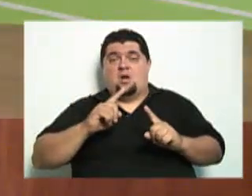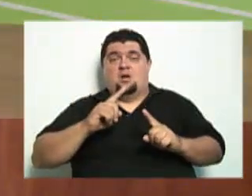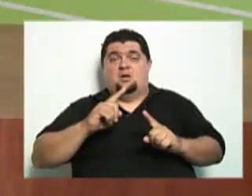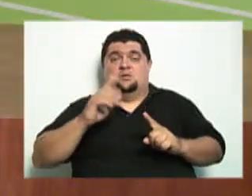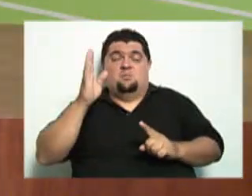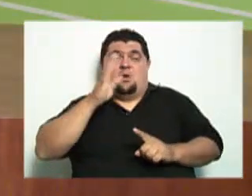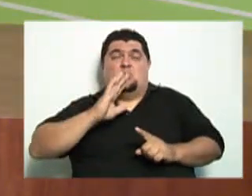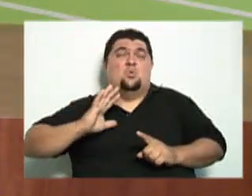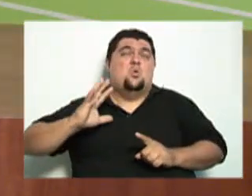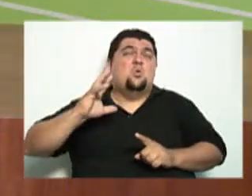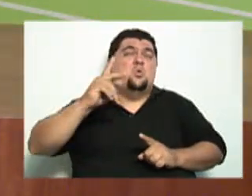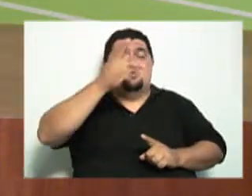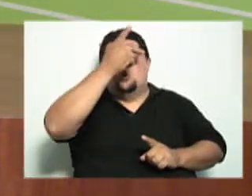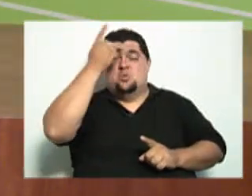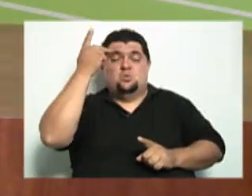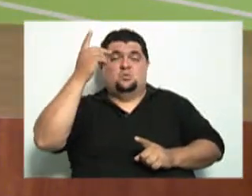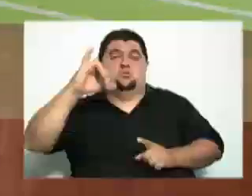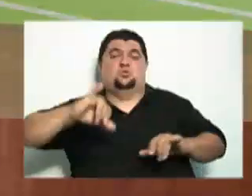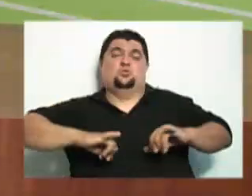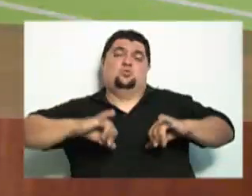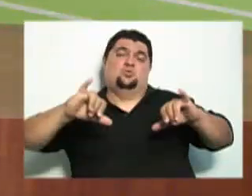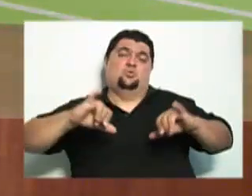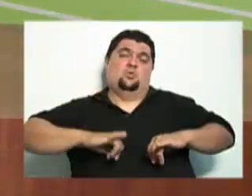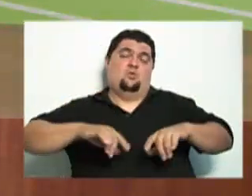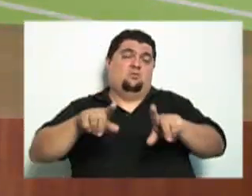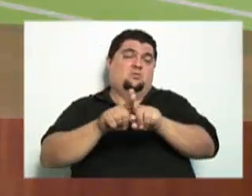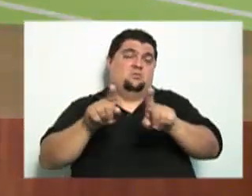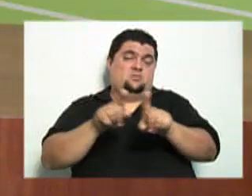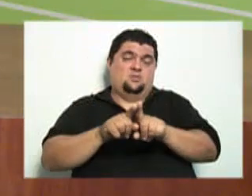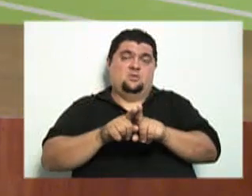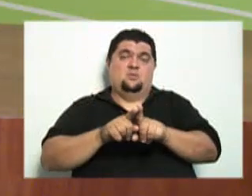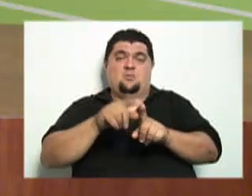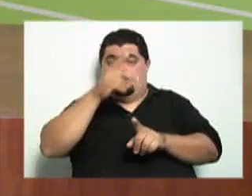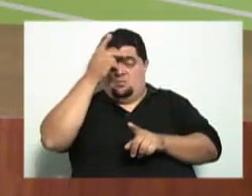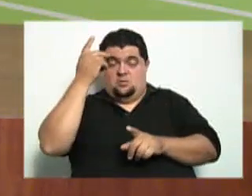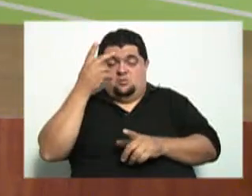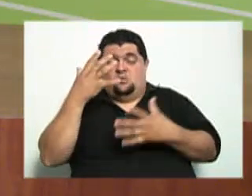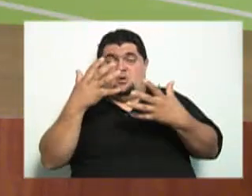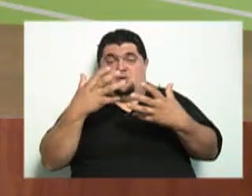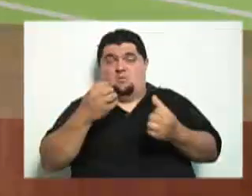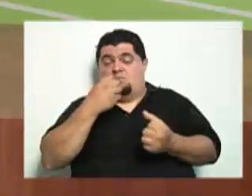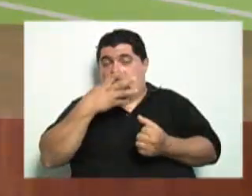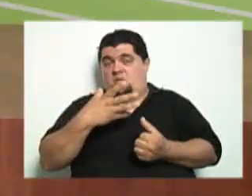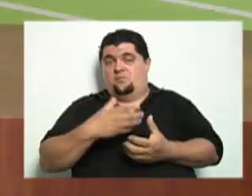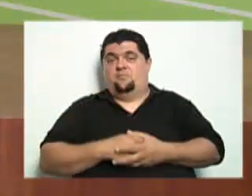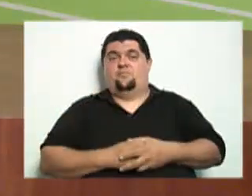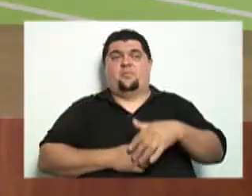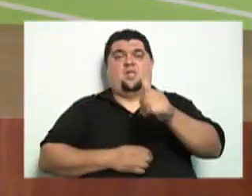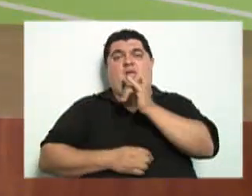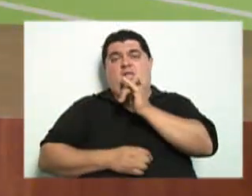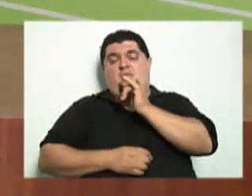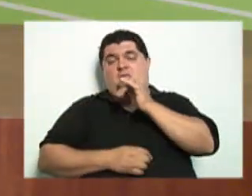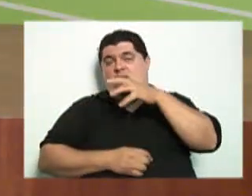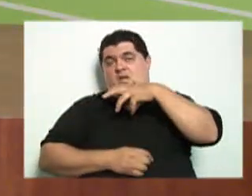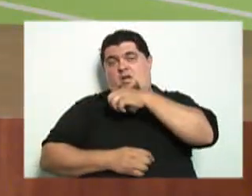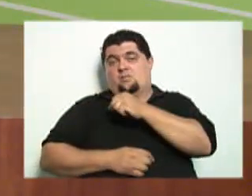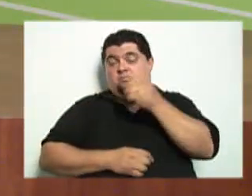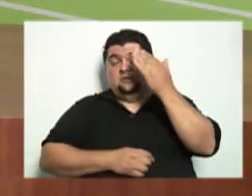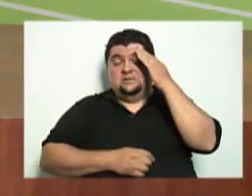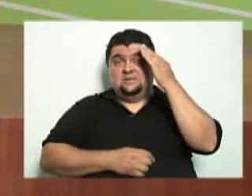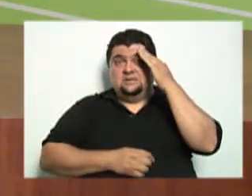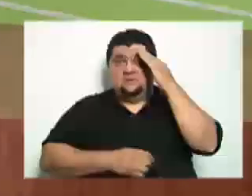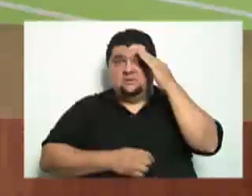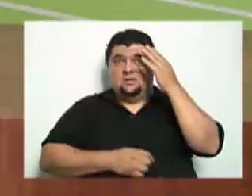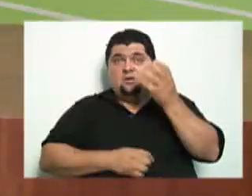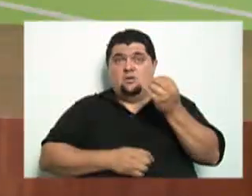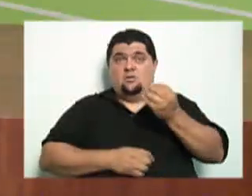das pessoas e também das pessoas que se beneficiam dessa atividade econômica. É um exemplo bem prático para vocês